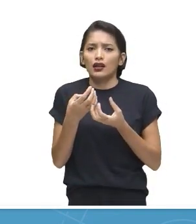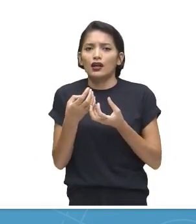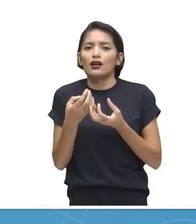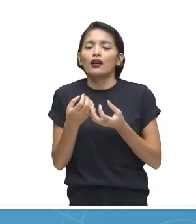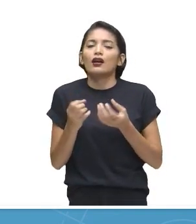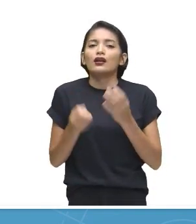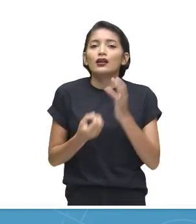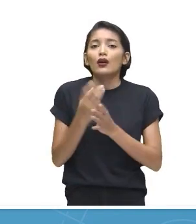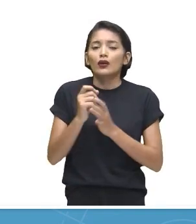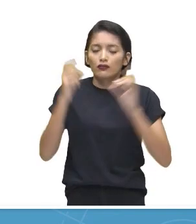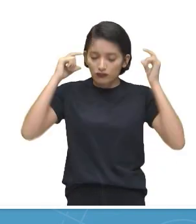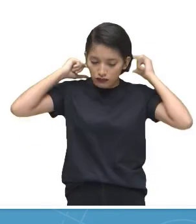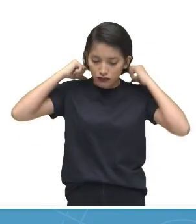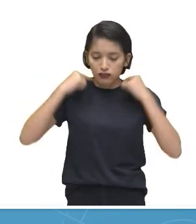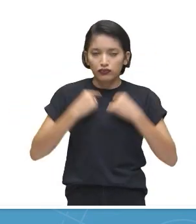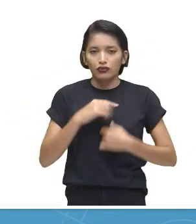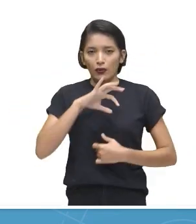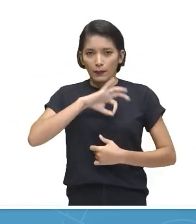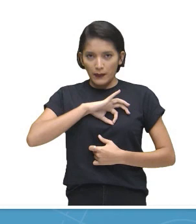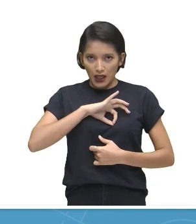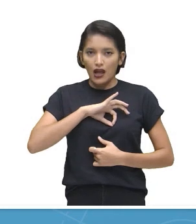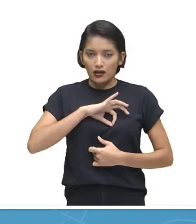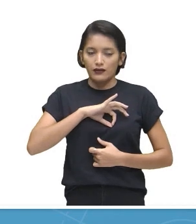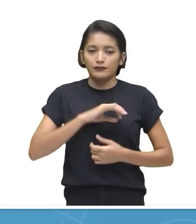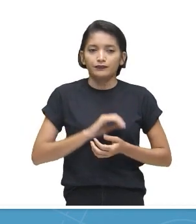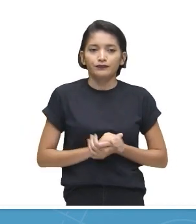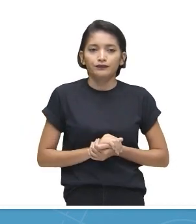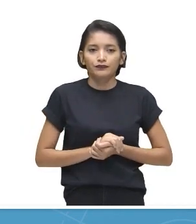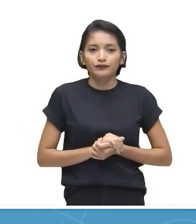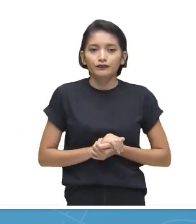Vamos relembrar a questão de número 2.